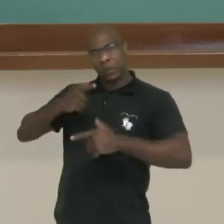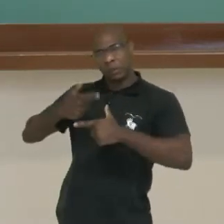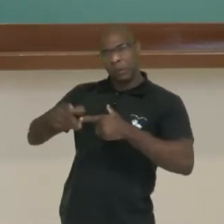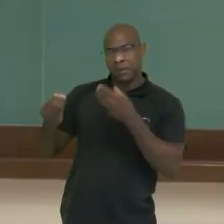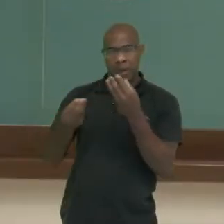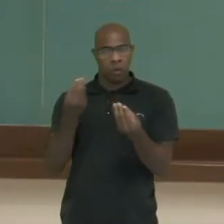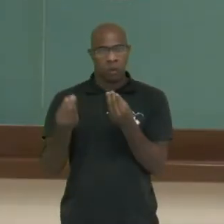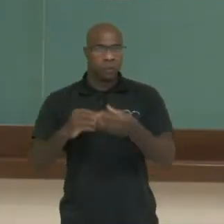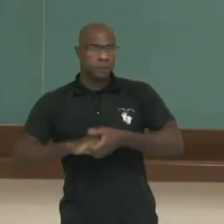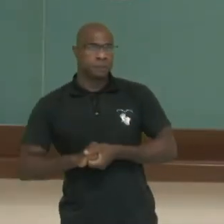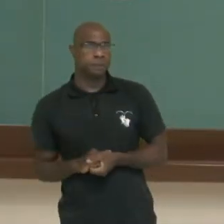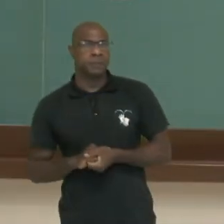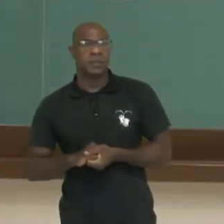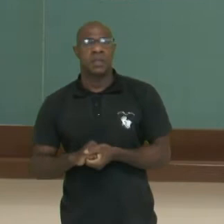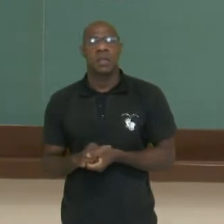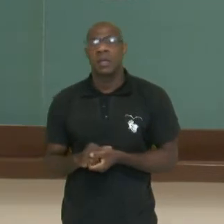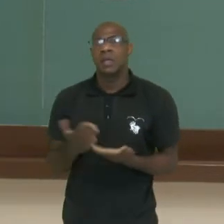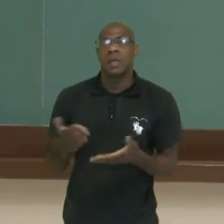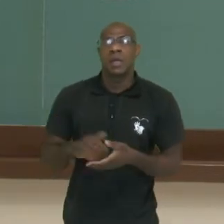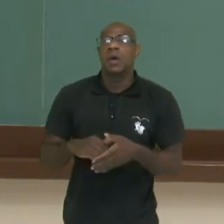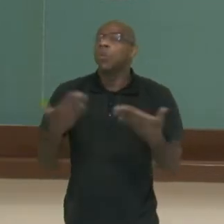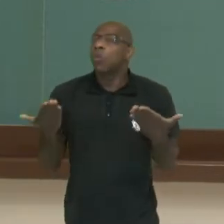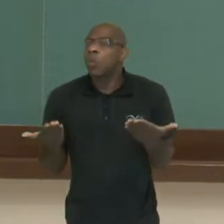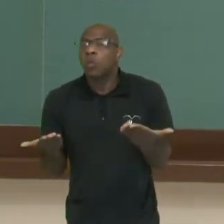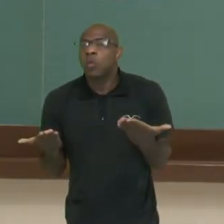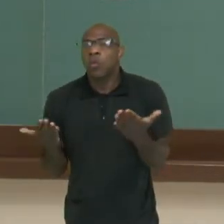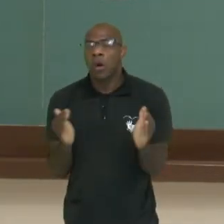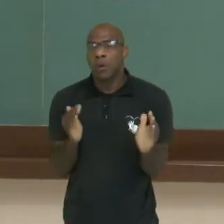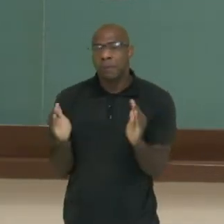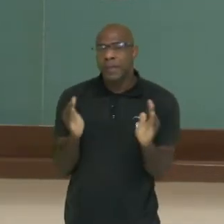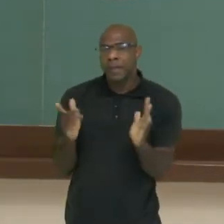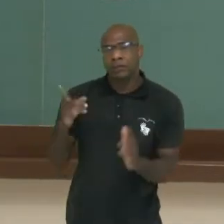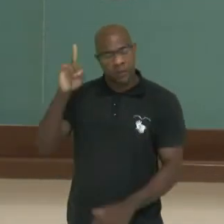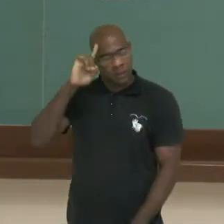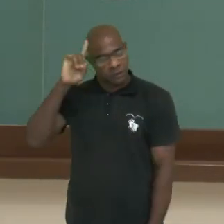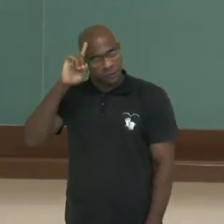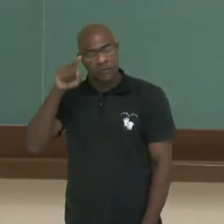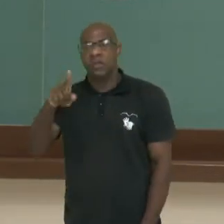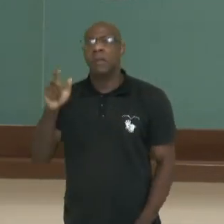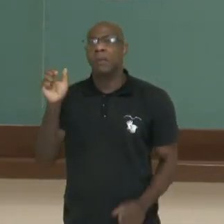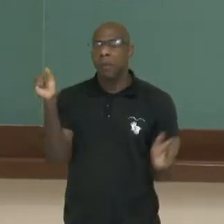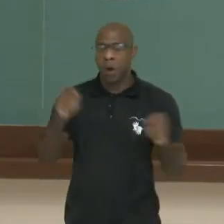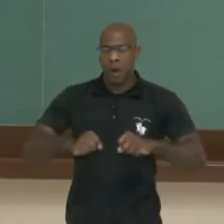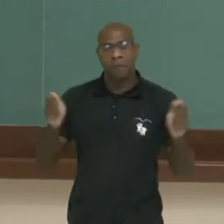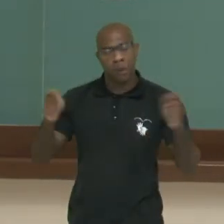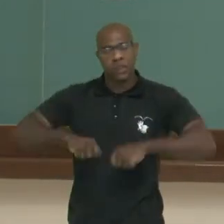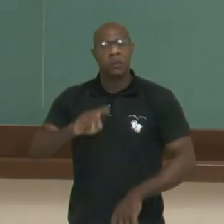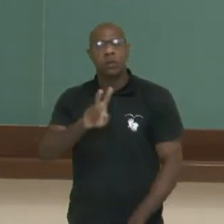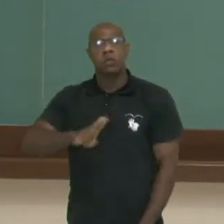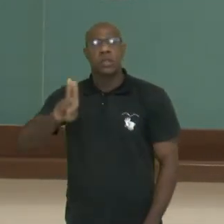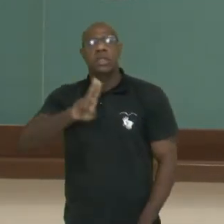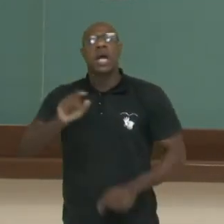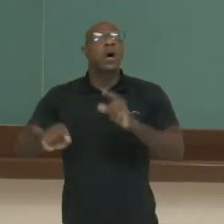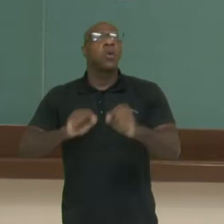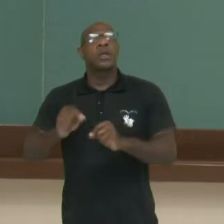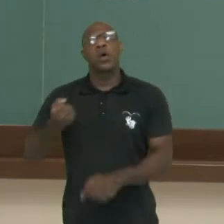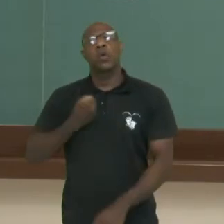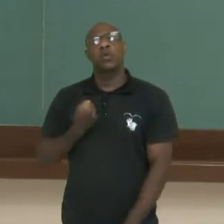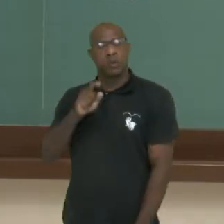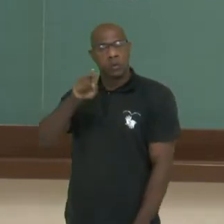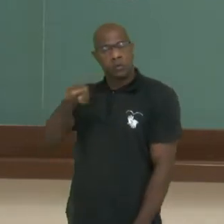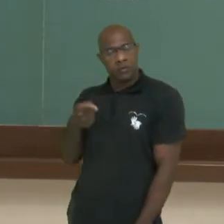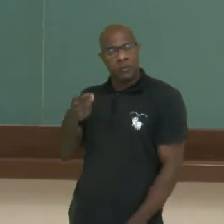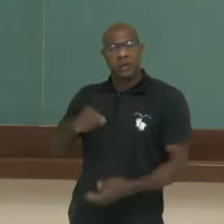lá. Olha só. Então, em quais momentos aí do nosso dia a dia que nós podemos utilizar esses números decimais?